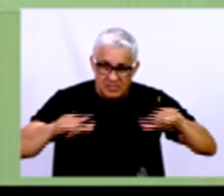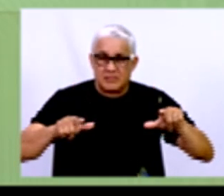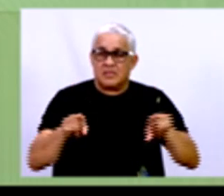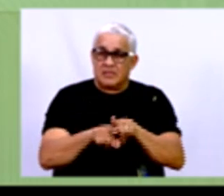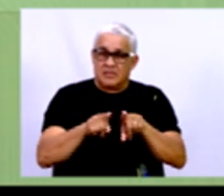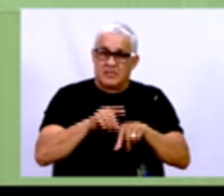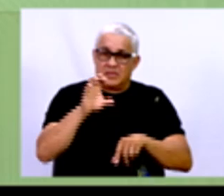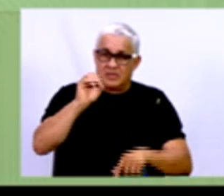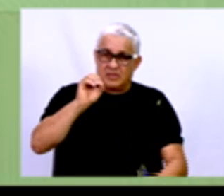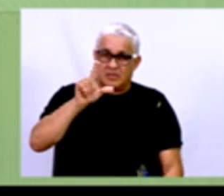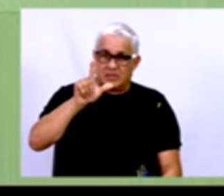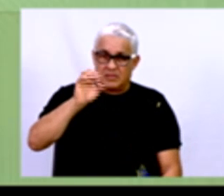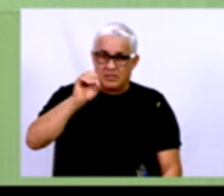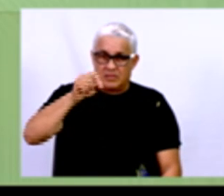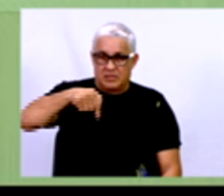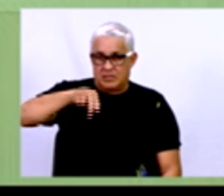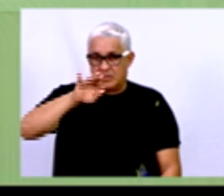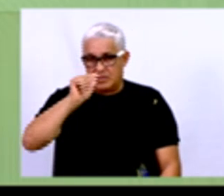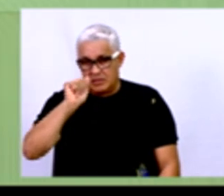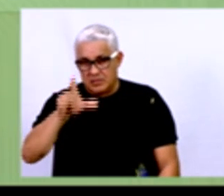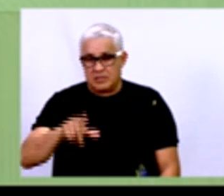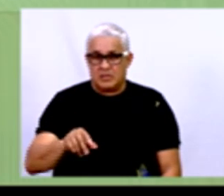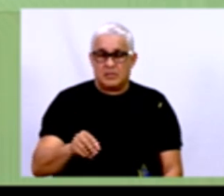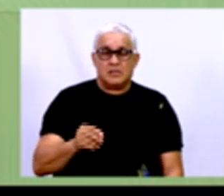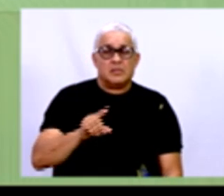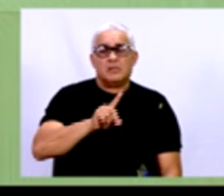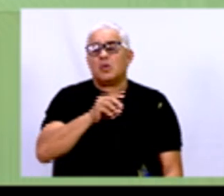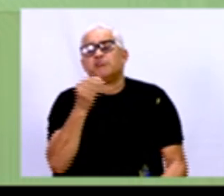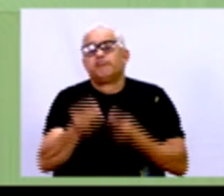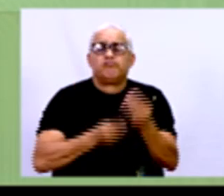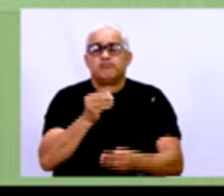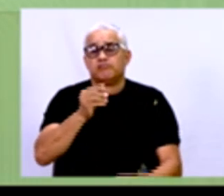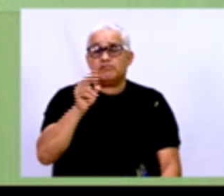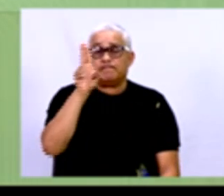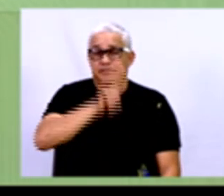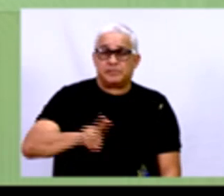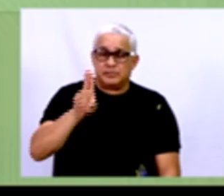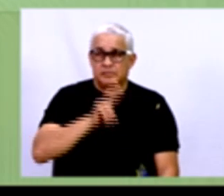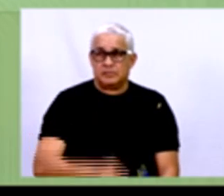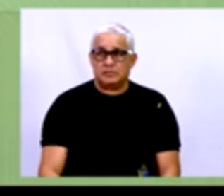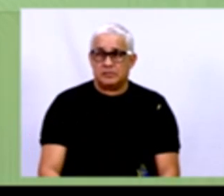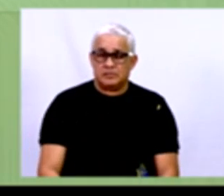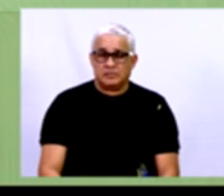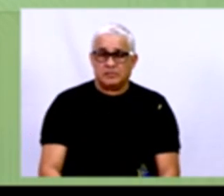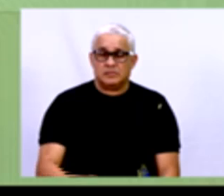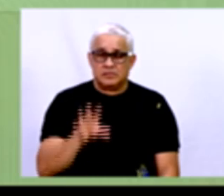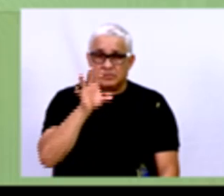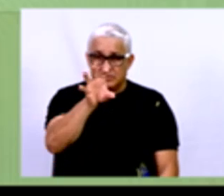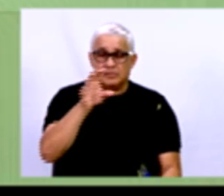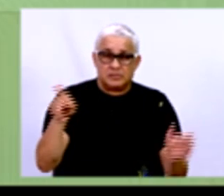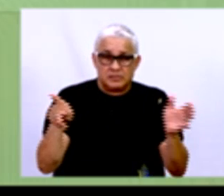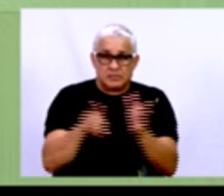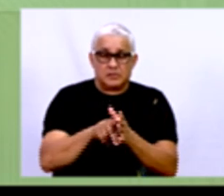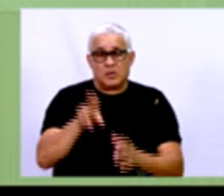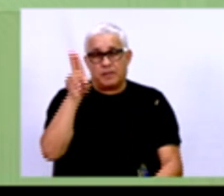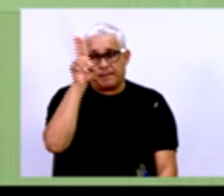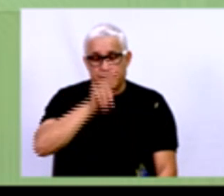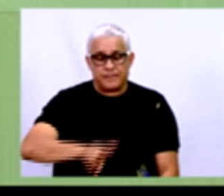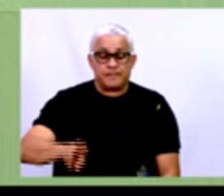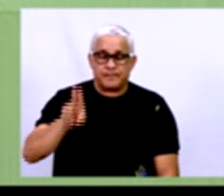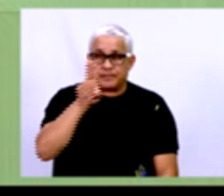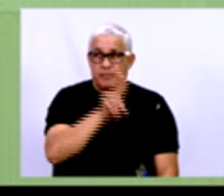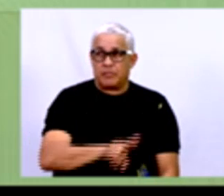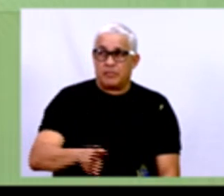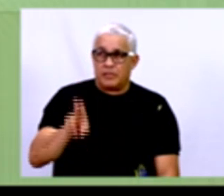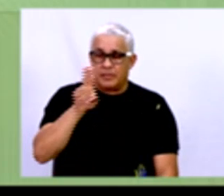coloquial, quando nós devemos utilizar? A norma coloquial, ou a linguagem coloquial, ela faz referência à